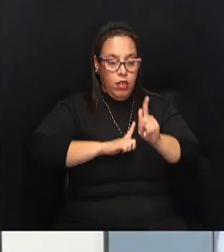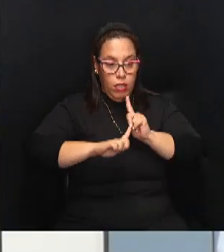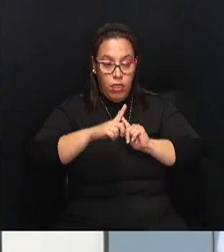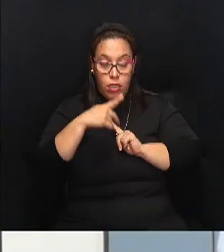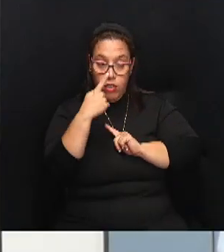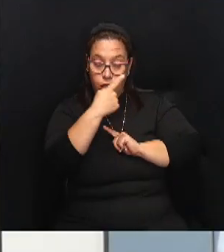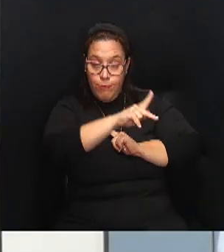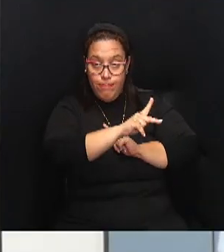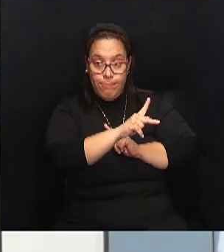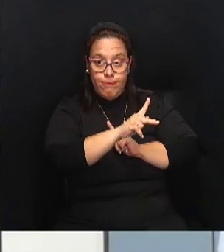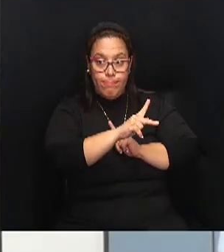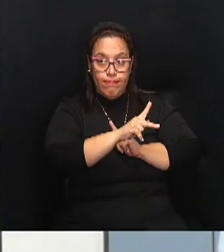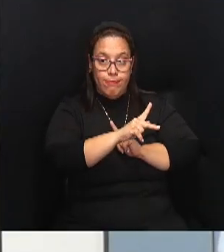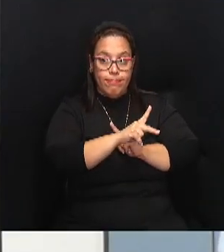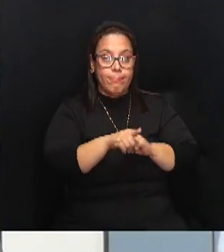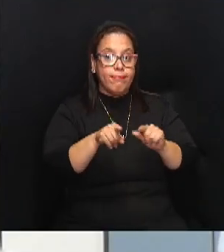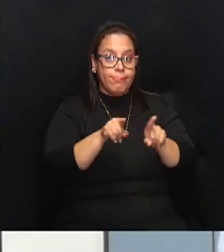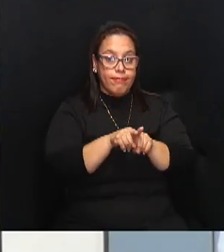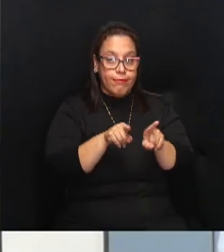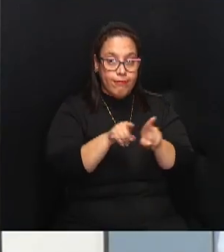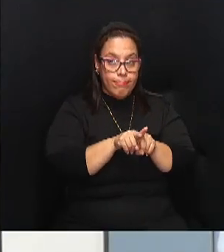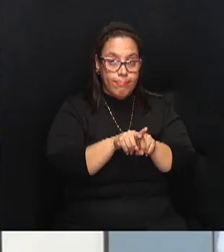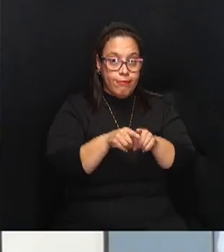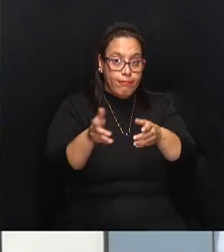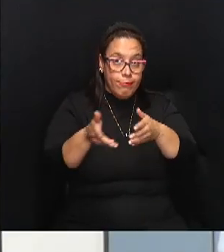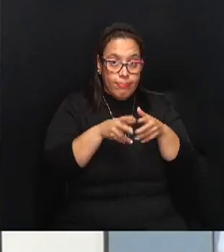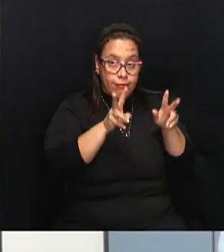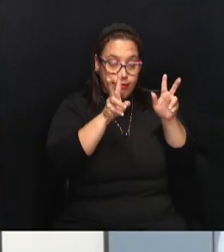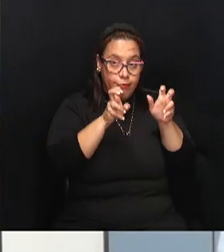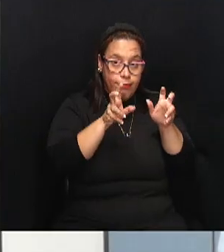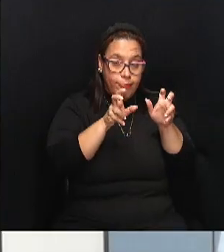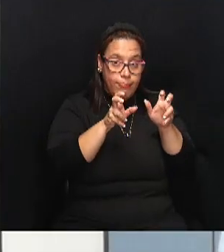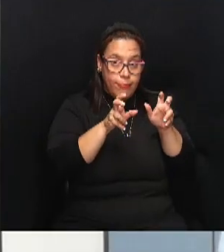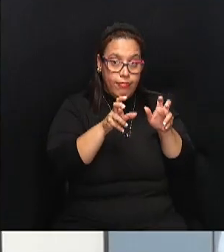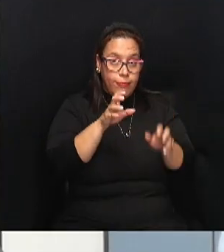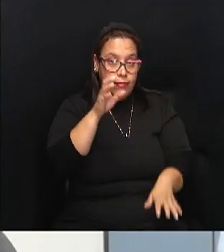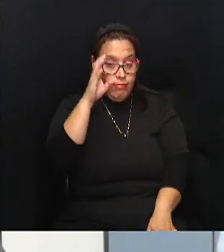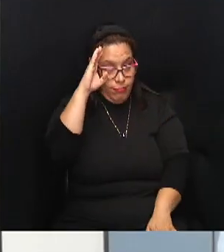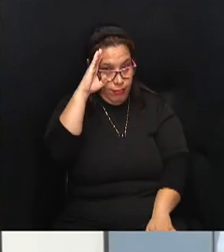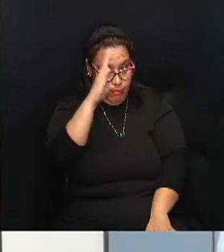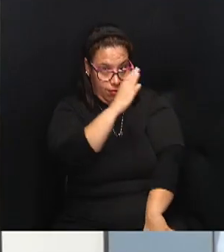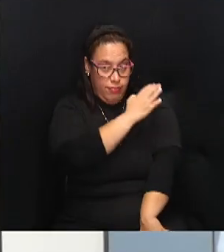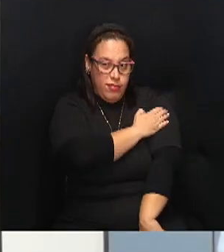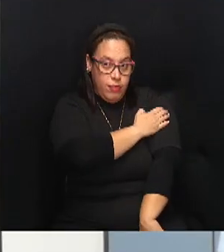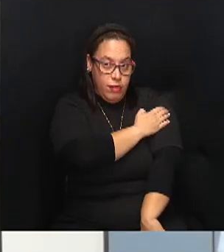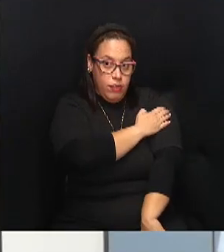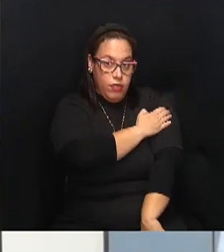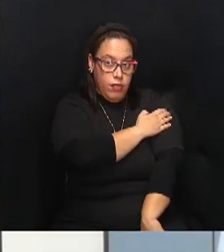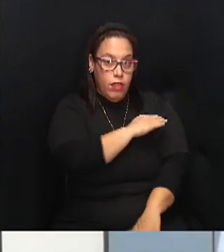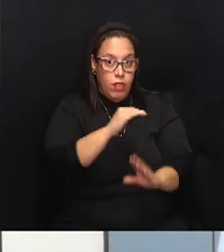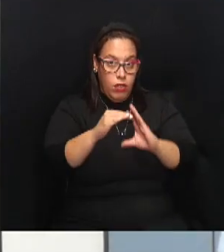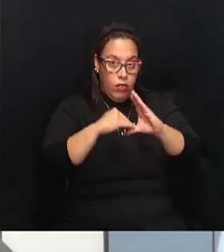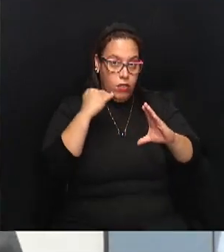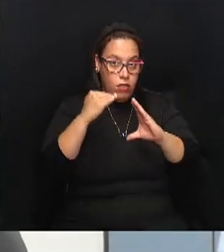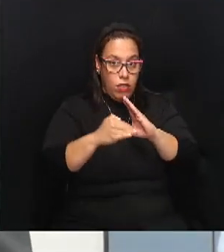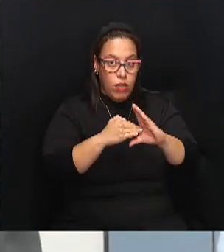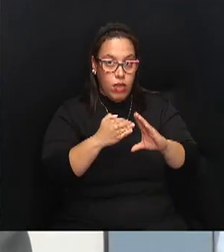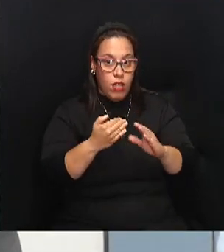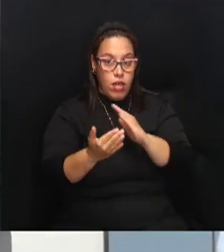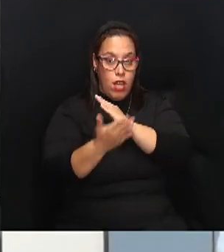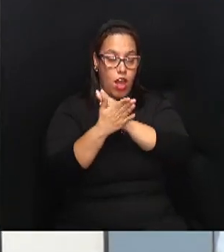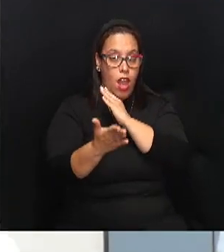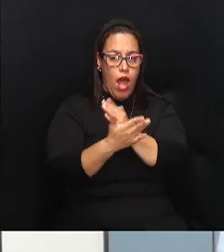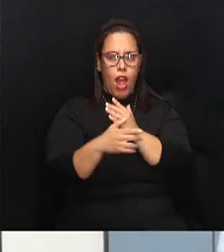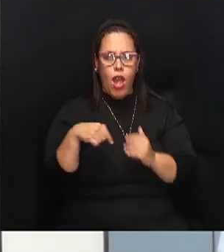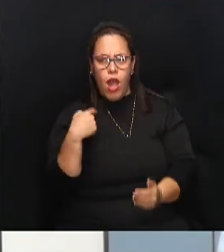dele. Então os guardas também, quando a gente traz esse assunto aqui, comandante, os guardas, eles começam a mandar mensagem. Sim. Pô, ajuda a